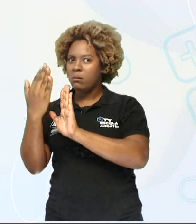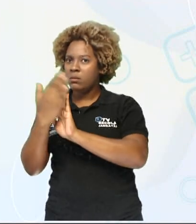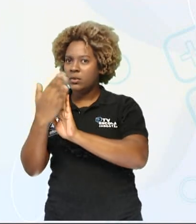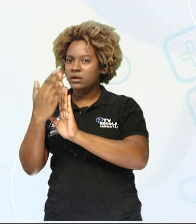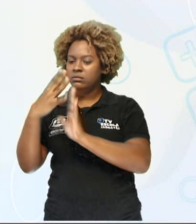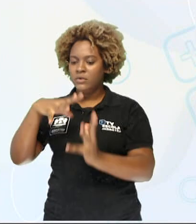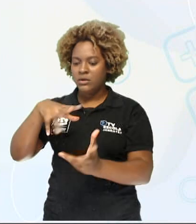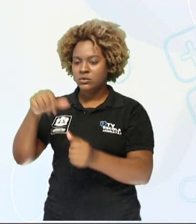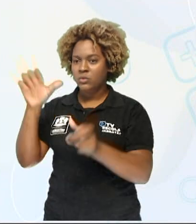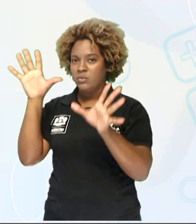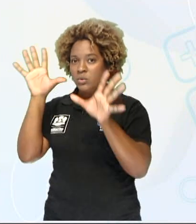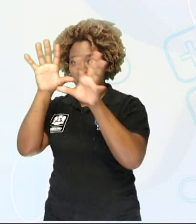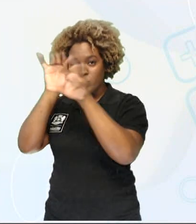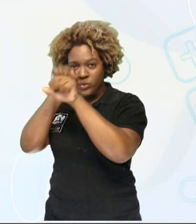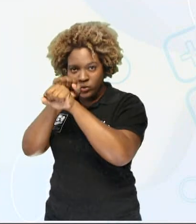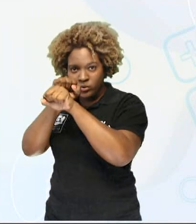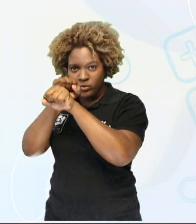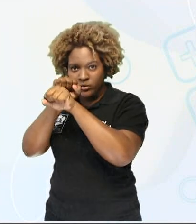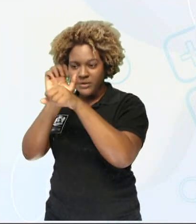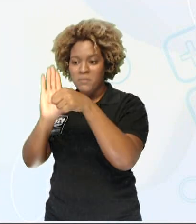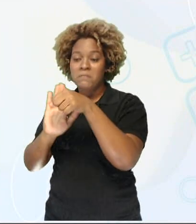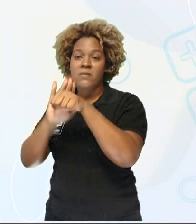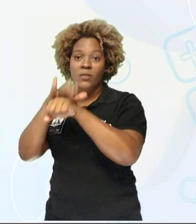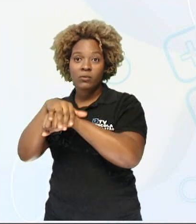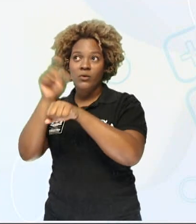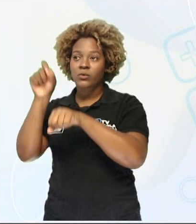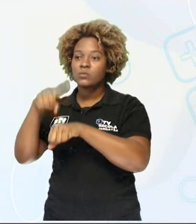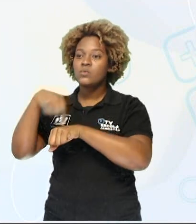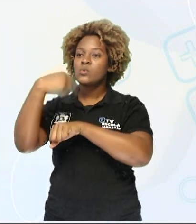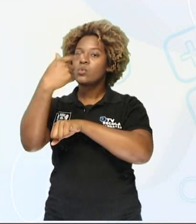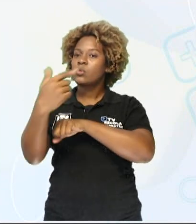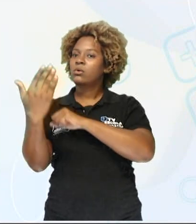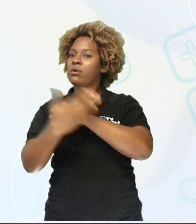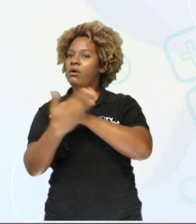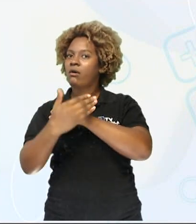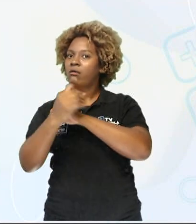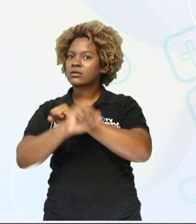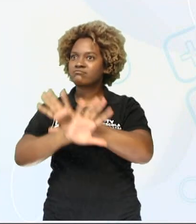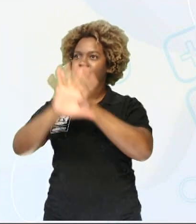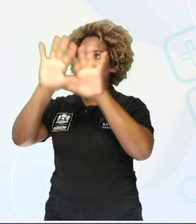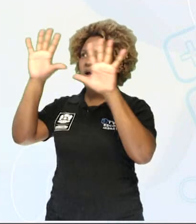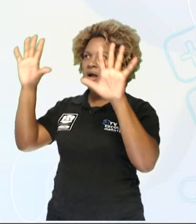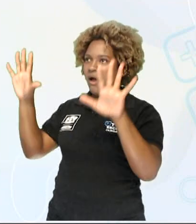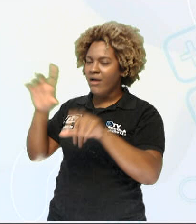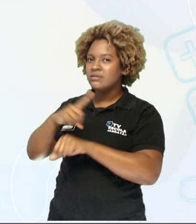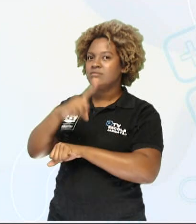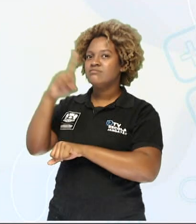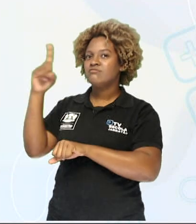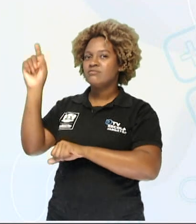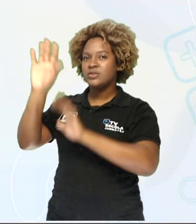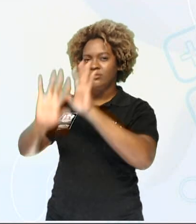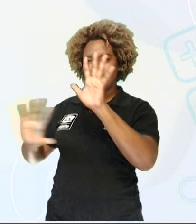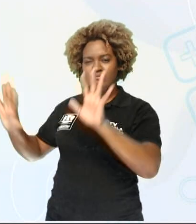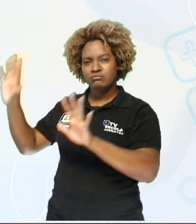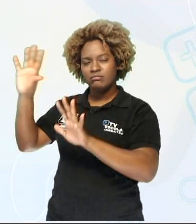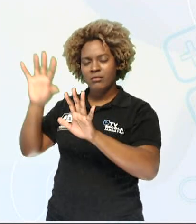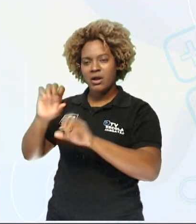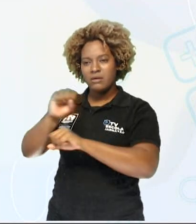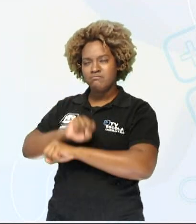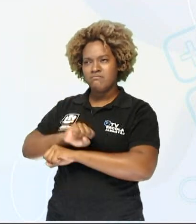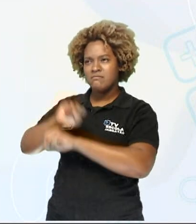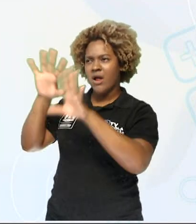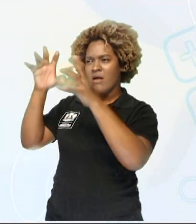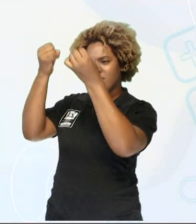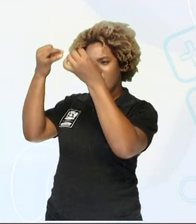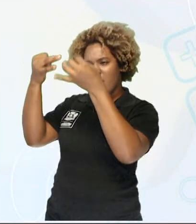escura, que são as noites, e o outro claro, que são os dias. Essa animação, ela explica bem